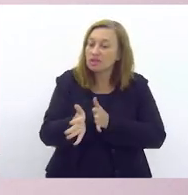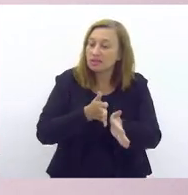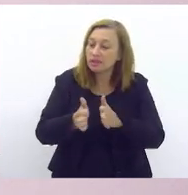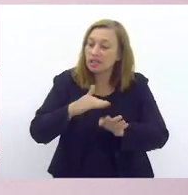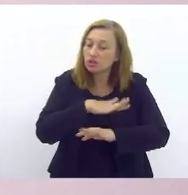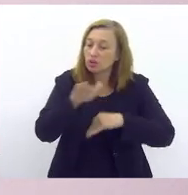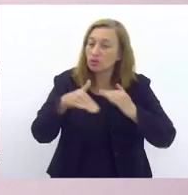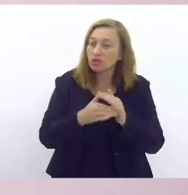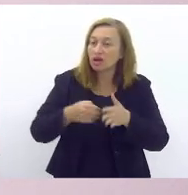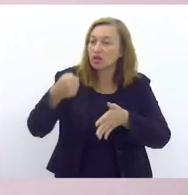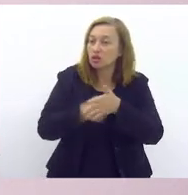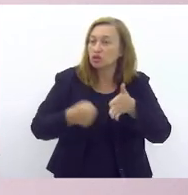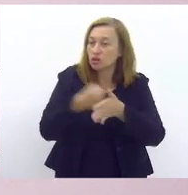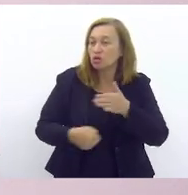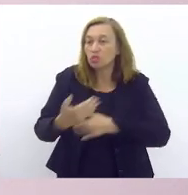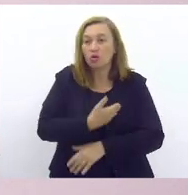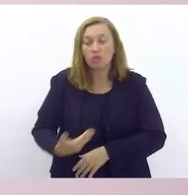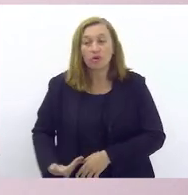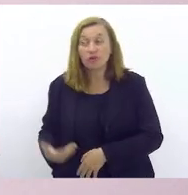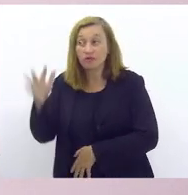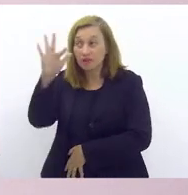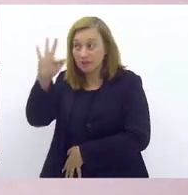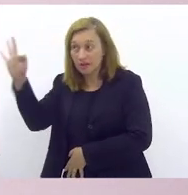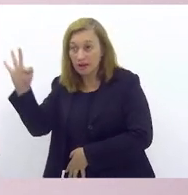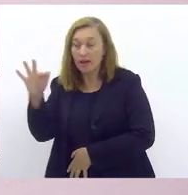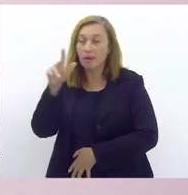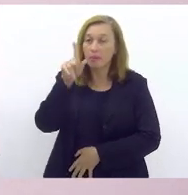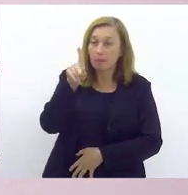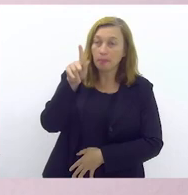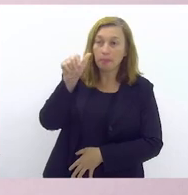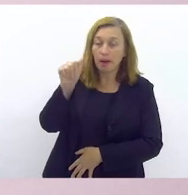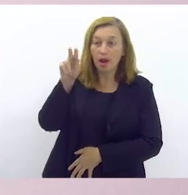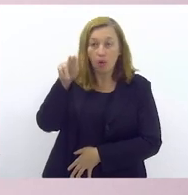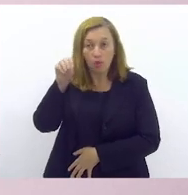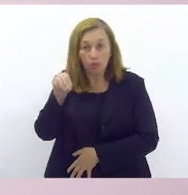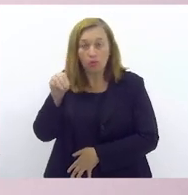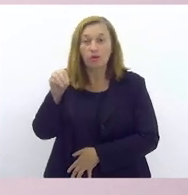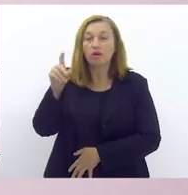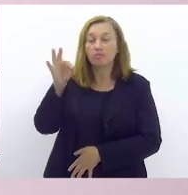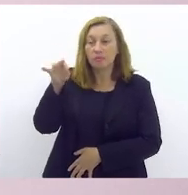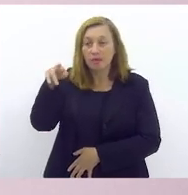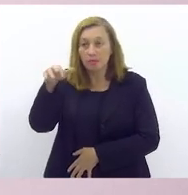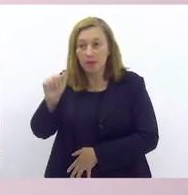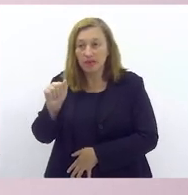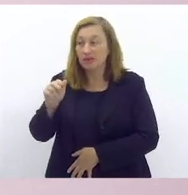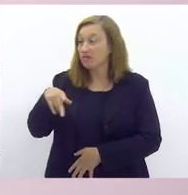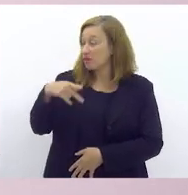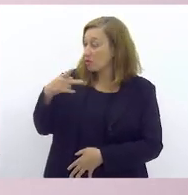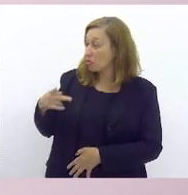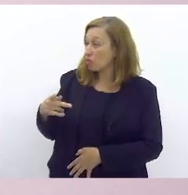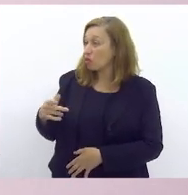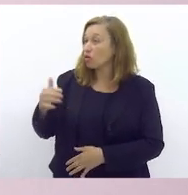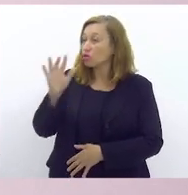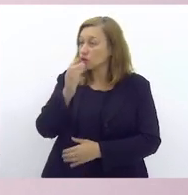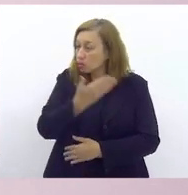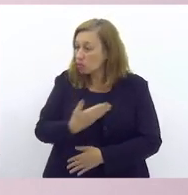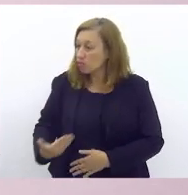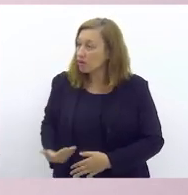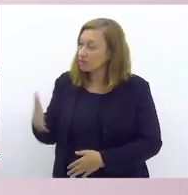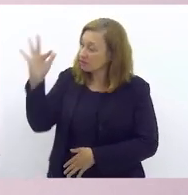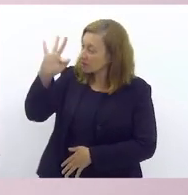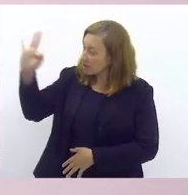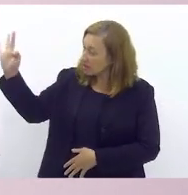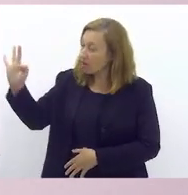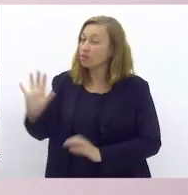junto com o governo federal. O governo federal, Paulo Pimenta, nos garantiu que o governo federal, que esse governo será uma